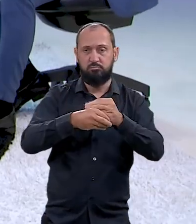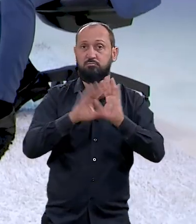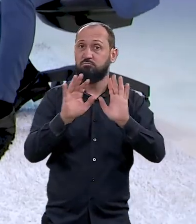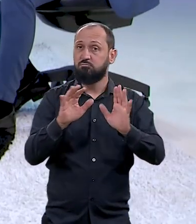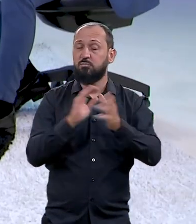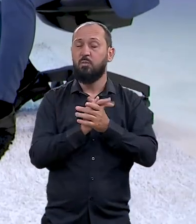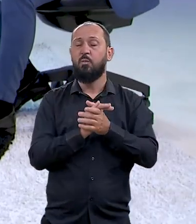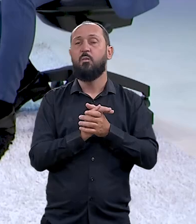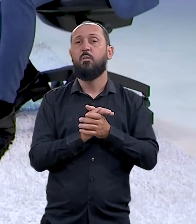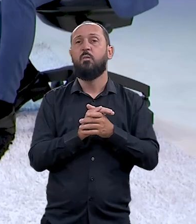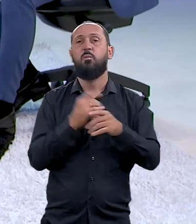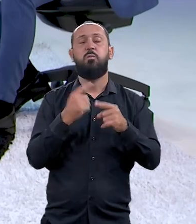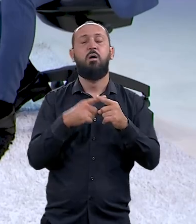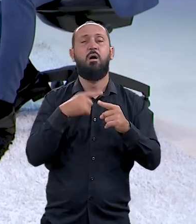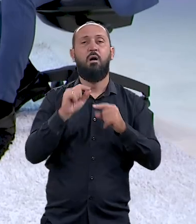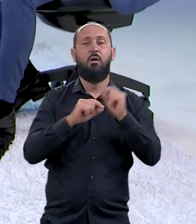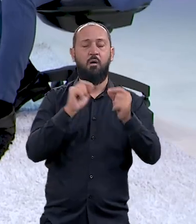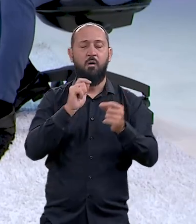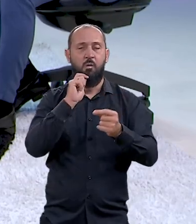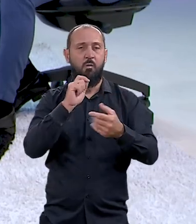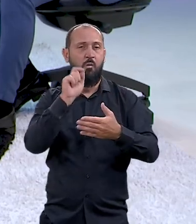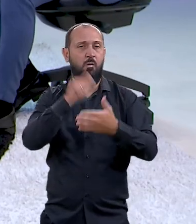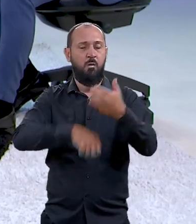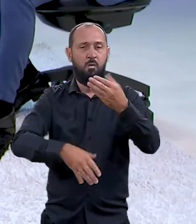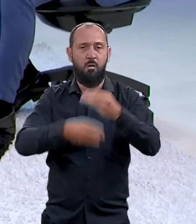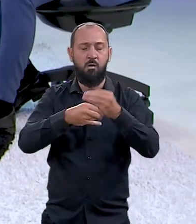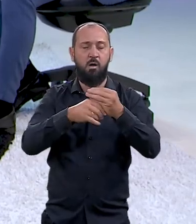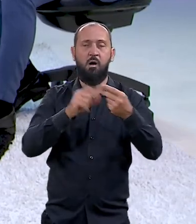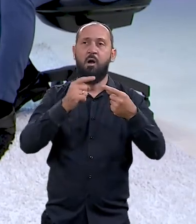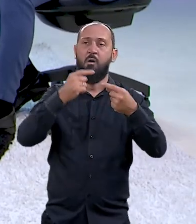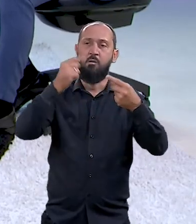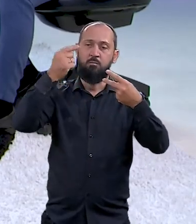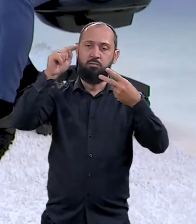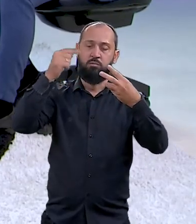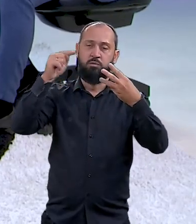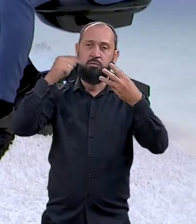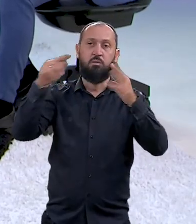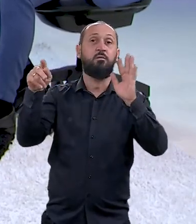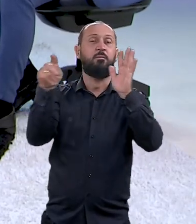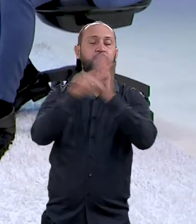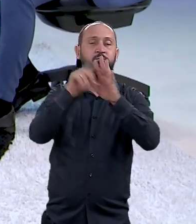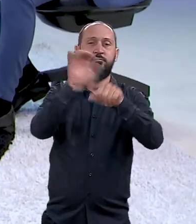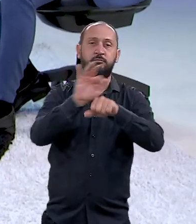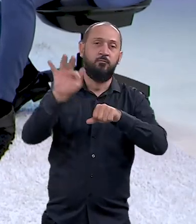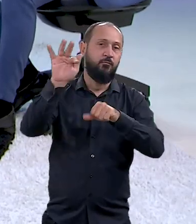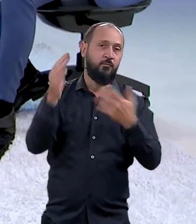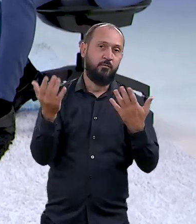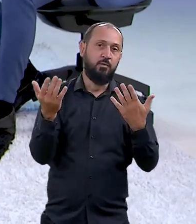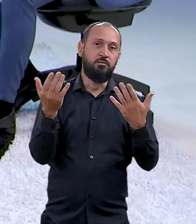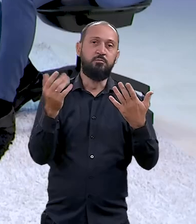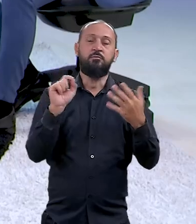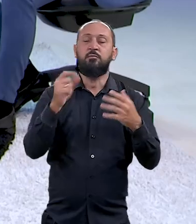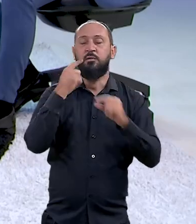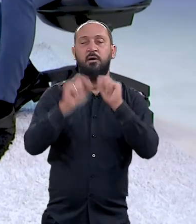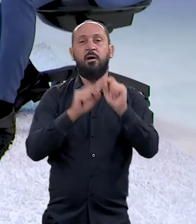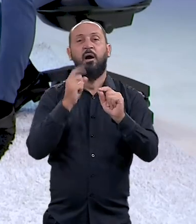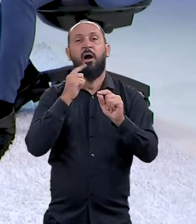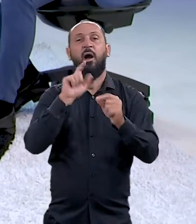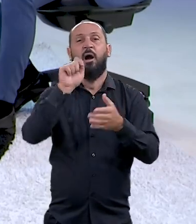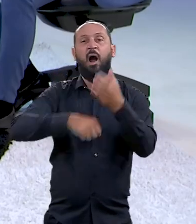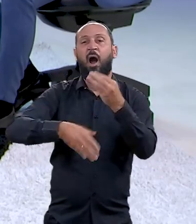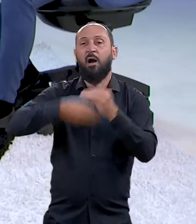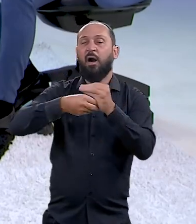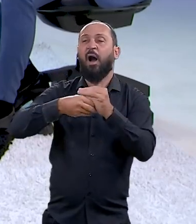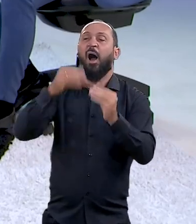princípios da própria Constituição. Então, é uma possível... Uma emenda constitucional inconstitucional. Seria esse caso. Agora, você falou